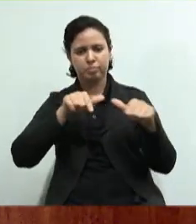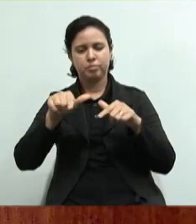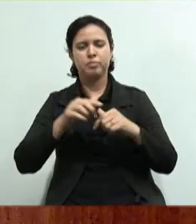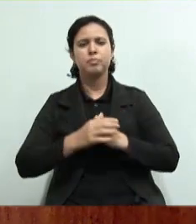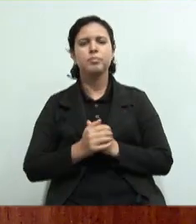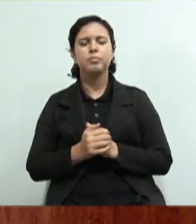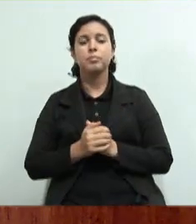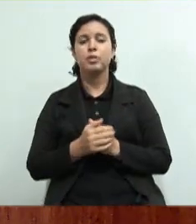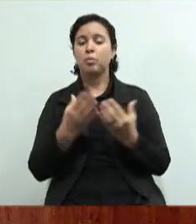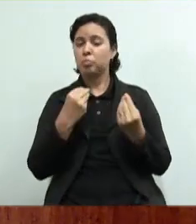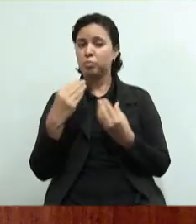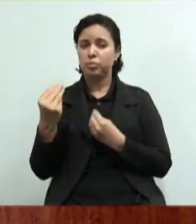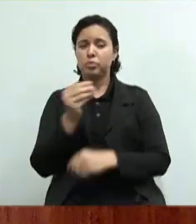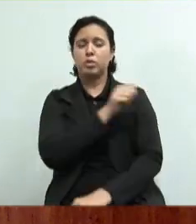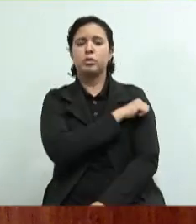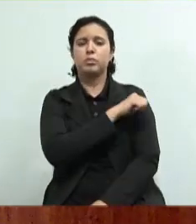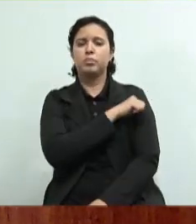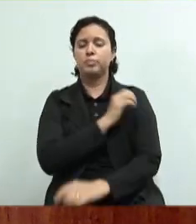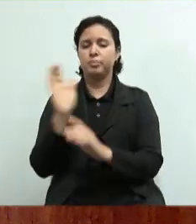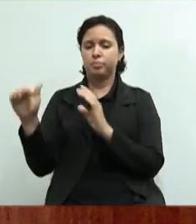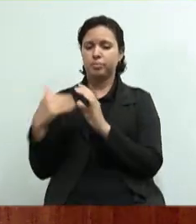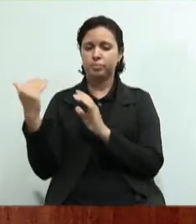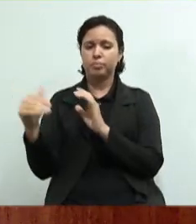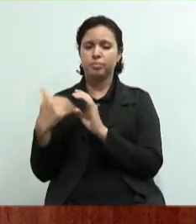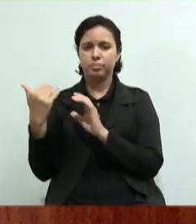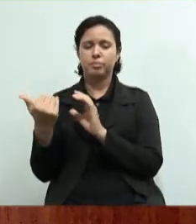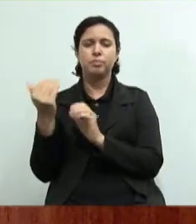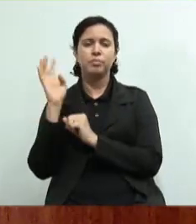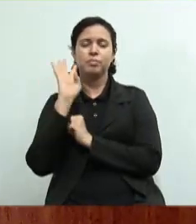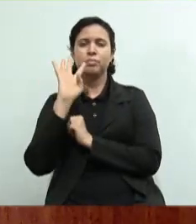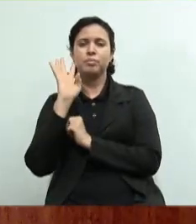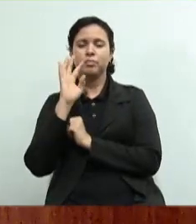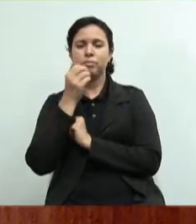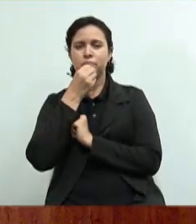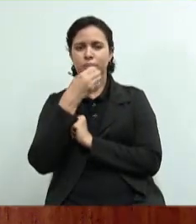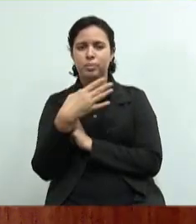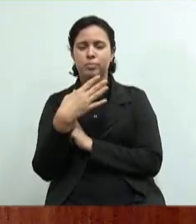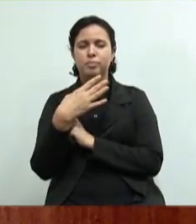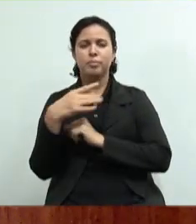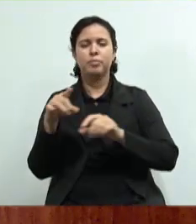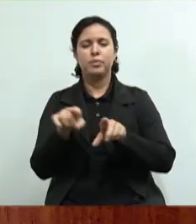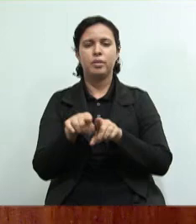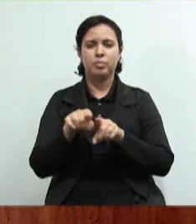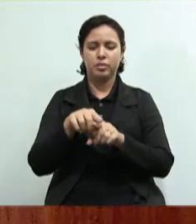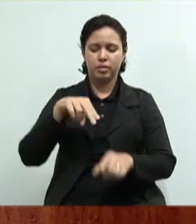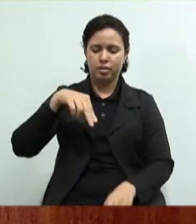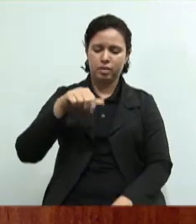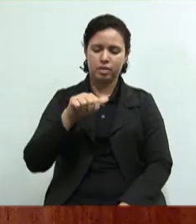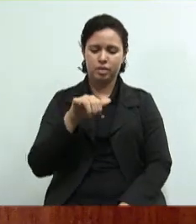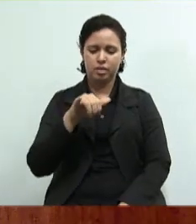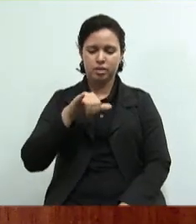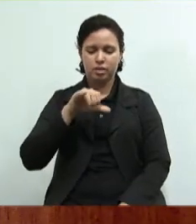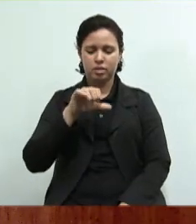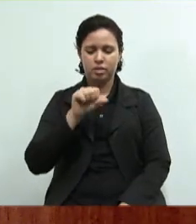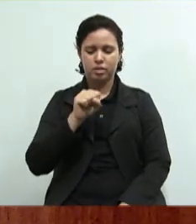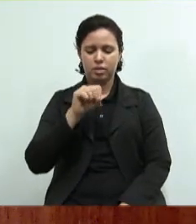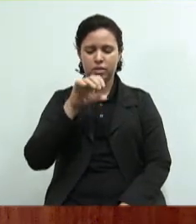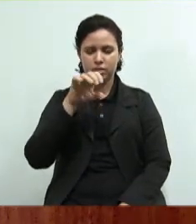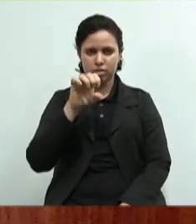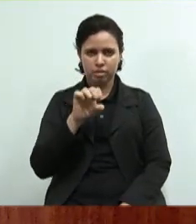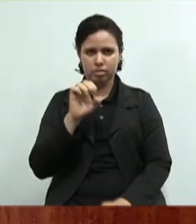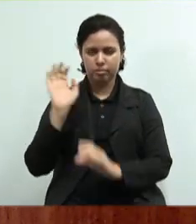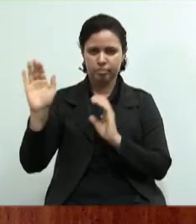né? Bastante aluno participaram, professora, enviaram aqui. Que bom. Tem a Anaíse, né, que também enviou